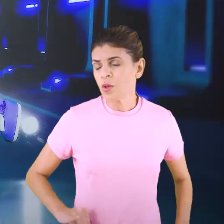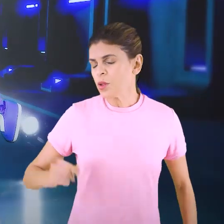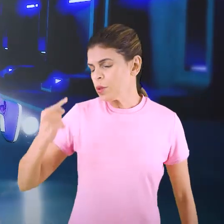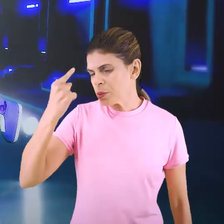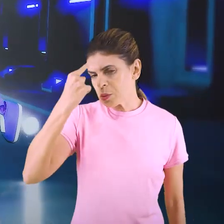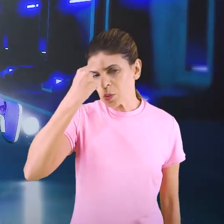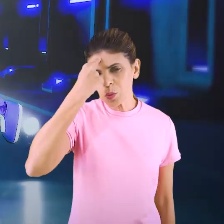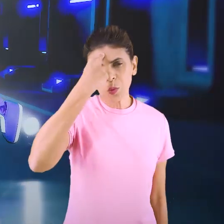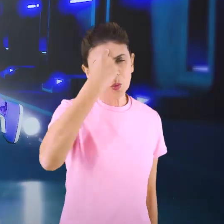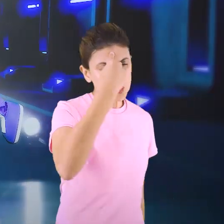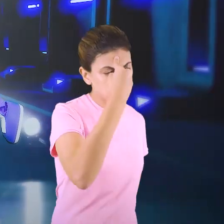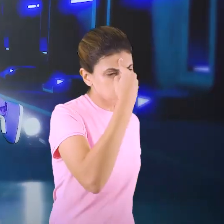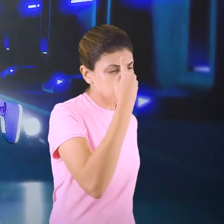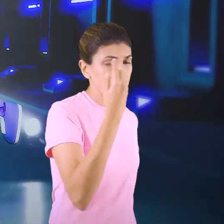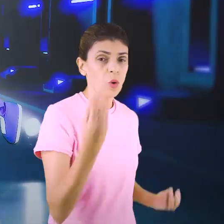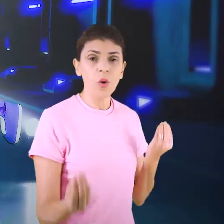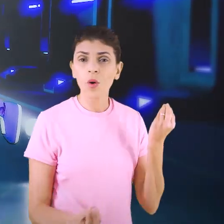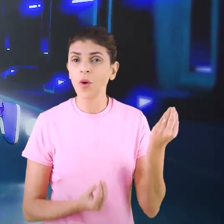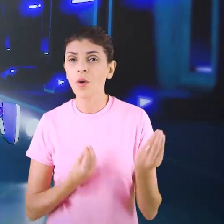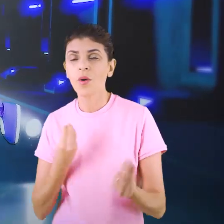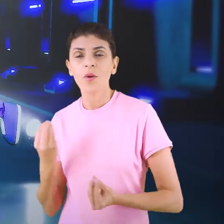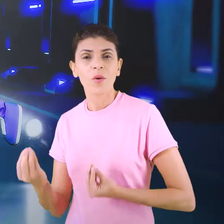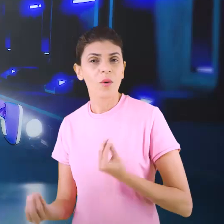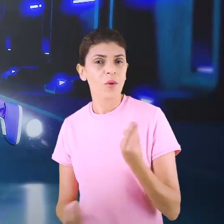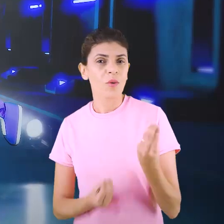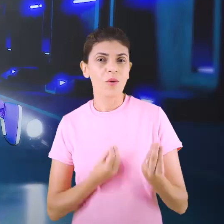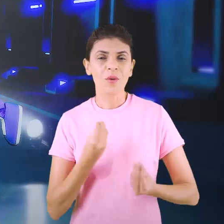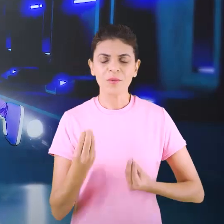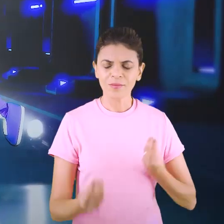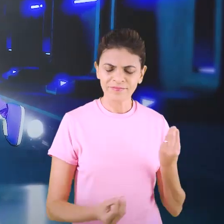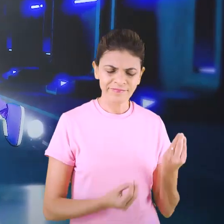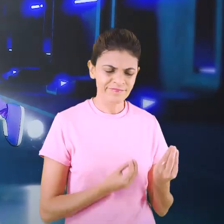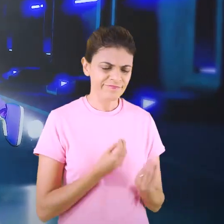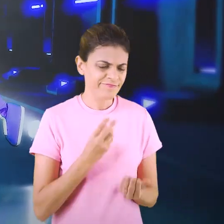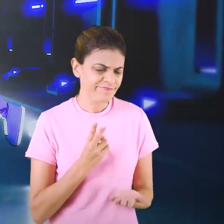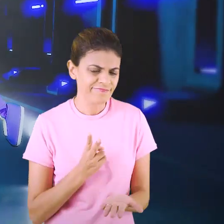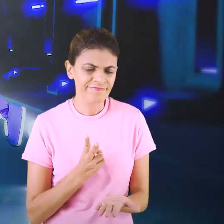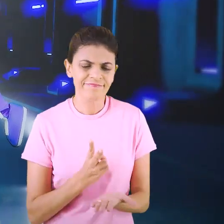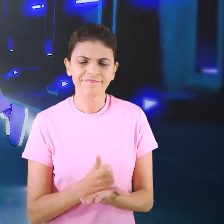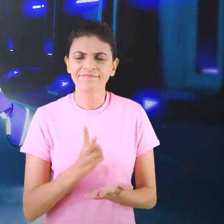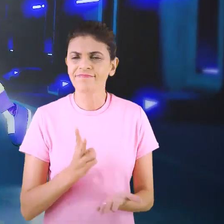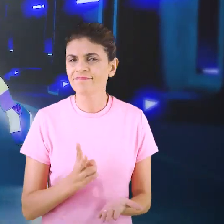vou ficar sempre aqui